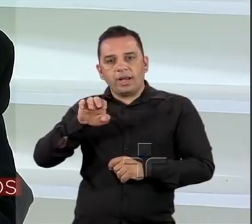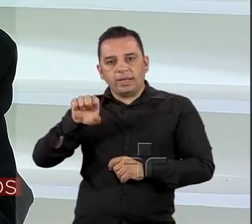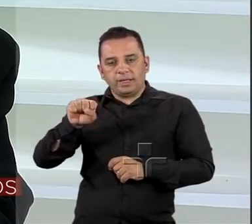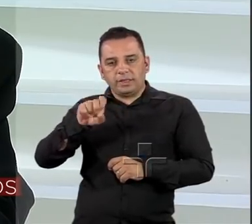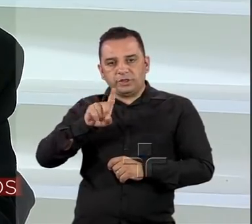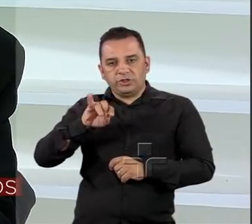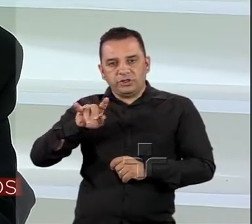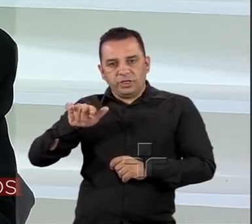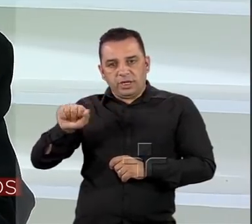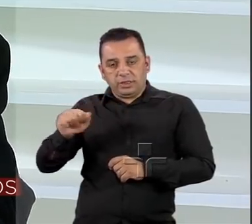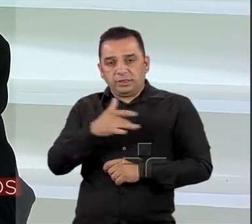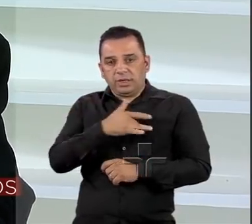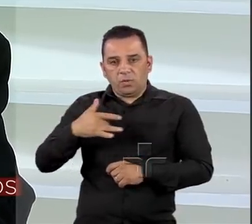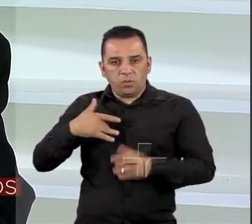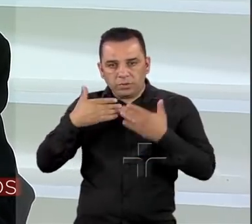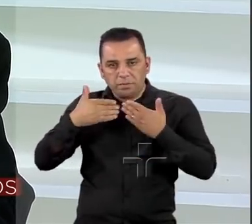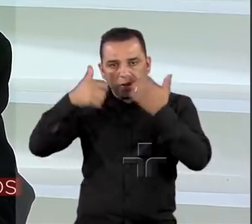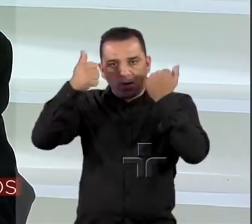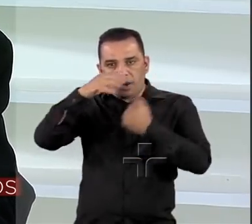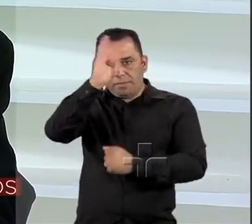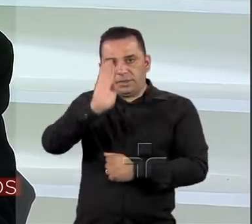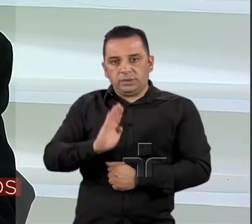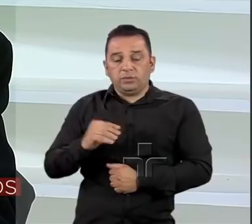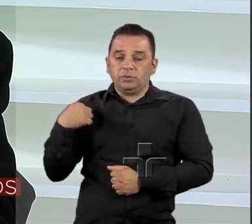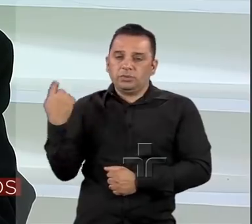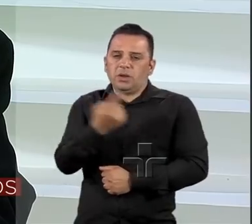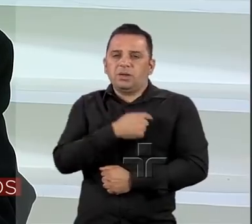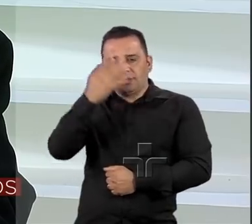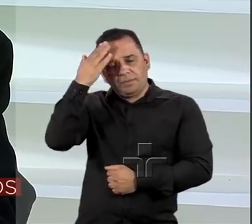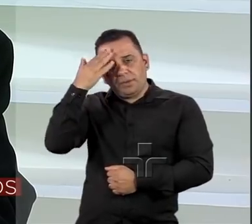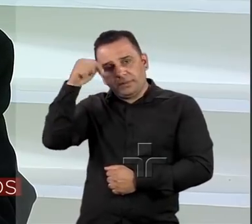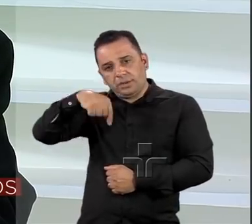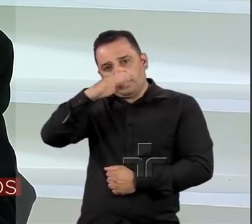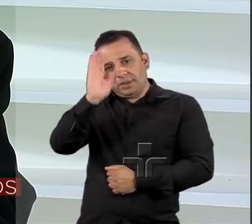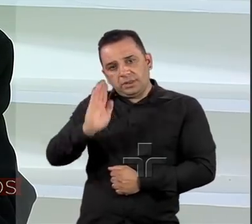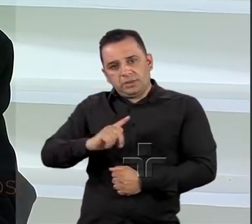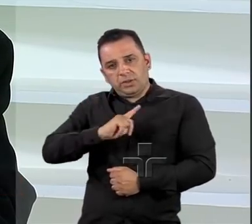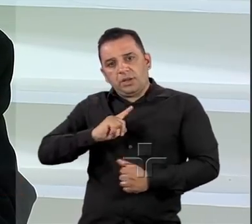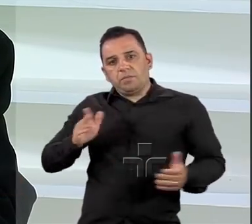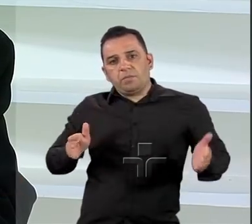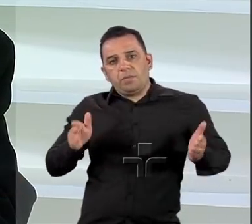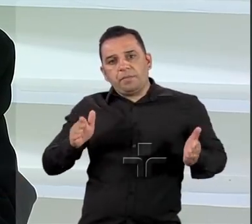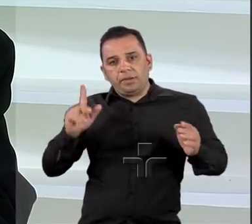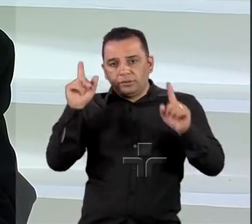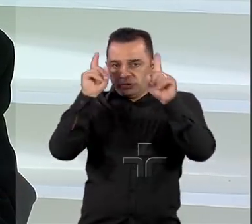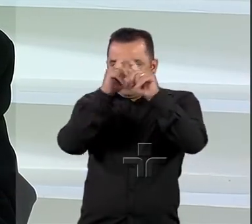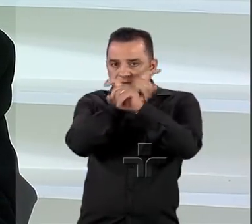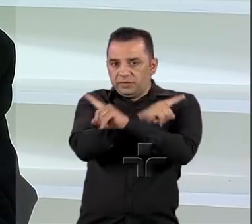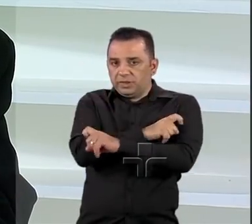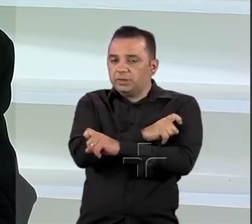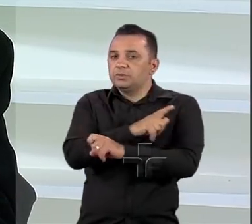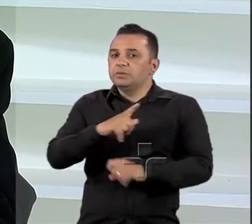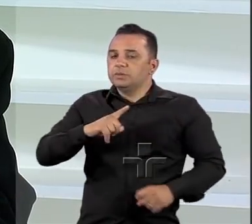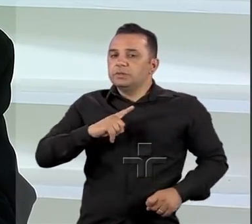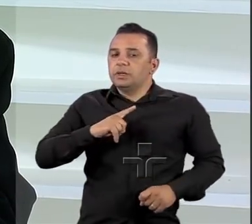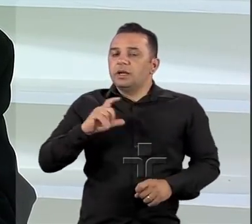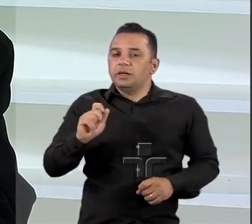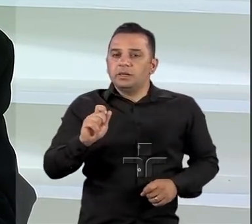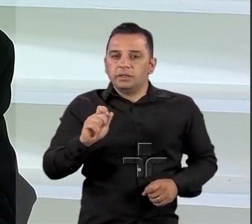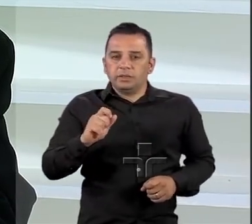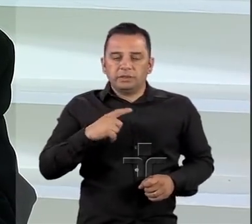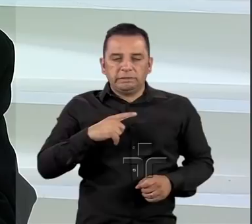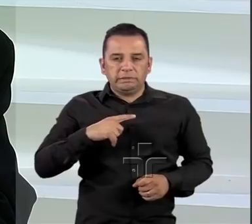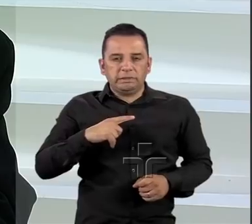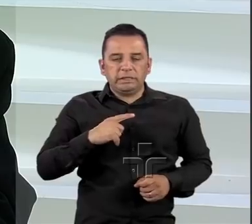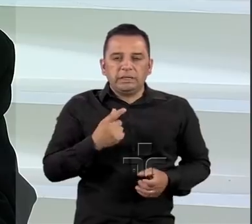Brasil. Como todos nós sabemos, nós vivemos um momento muito difícil da nação com o subfinanciamento da